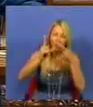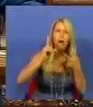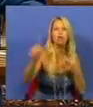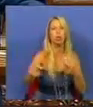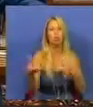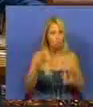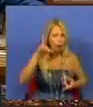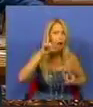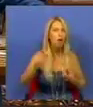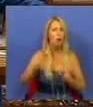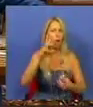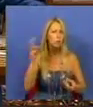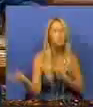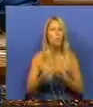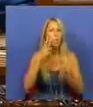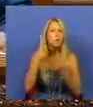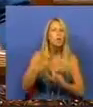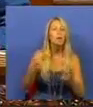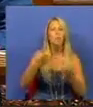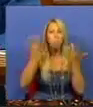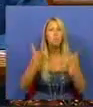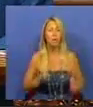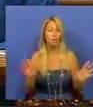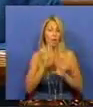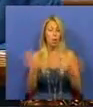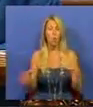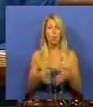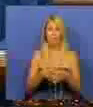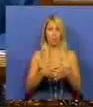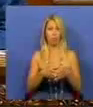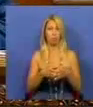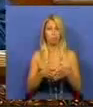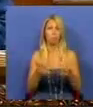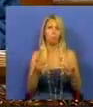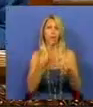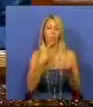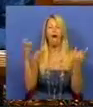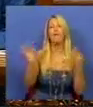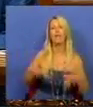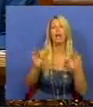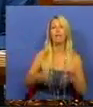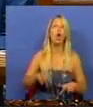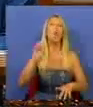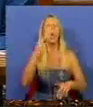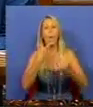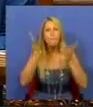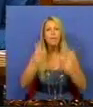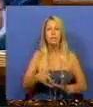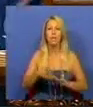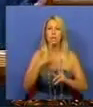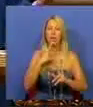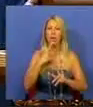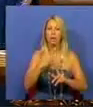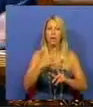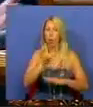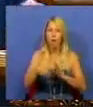mais longe. Mas a Comissão, senhoras e senhores deputados, não morreu na praia, nem precisa de uma segunda existência